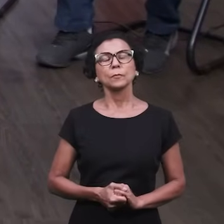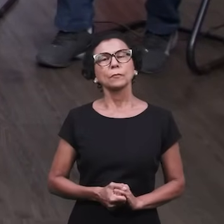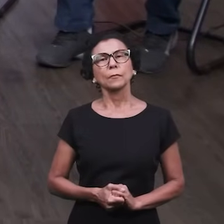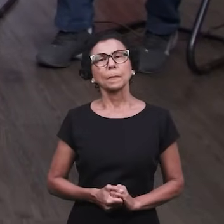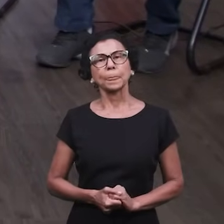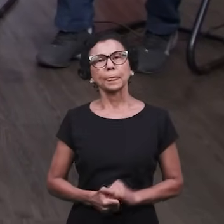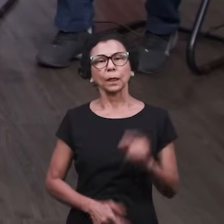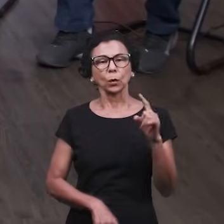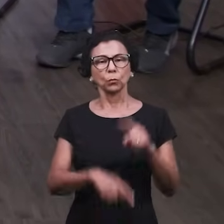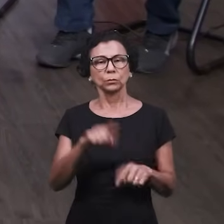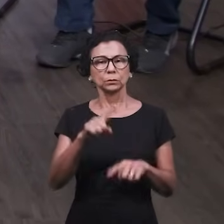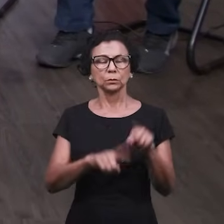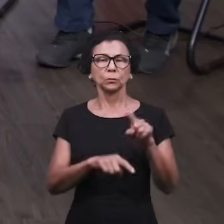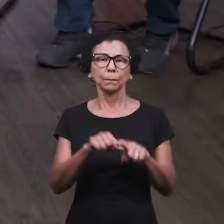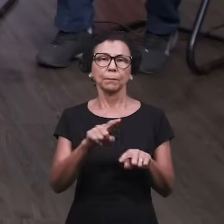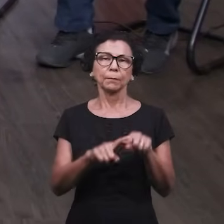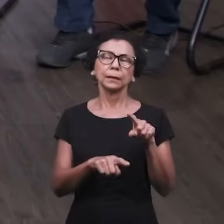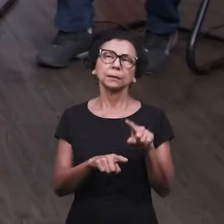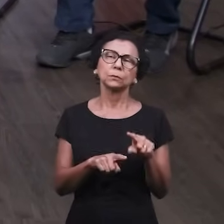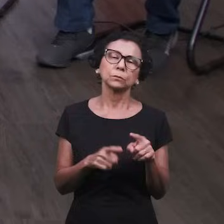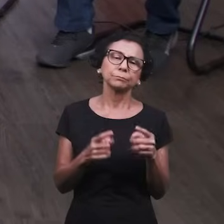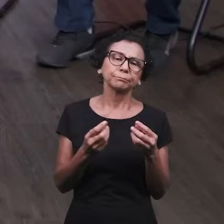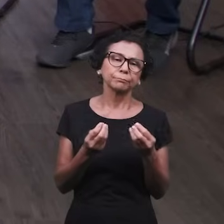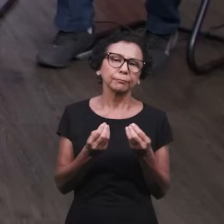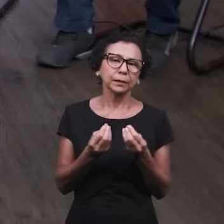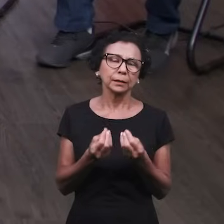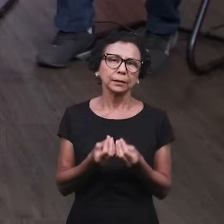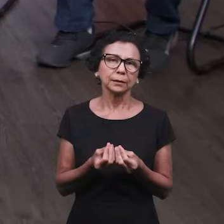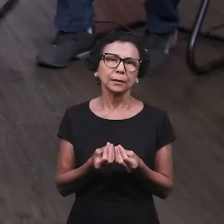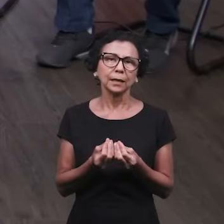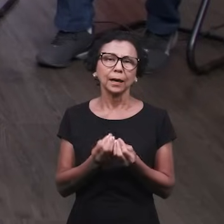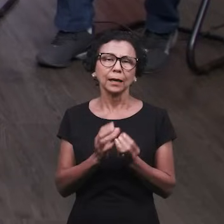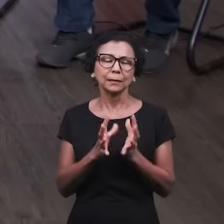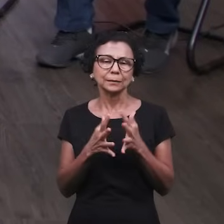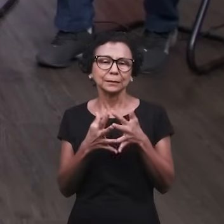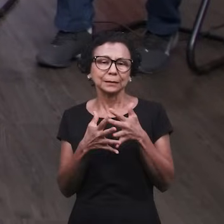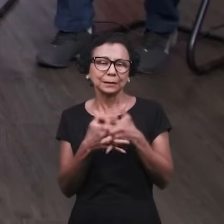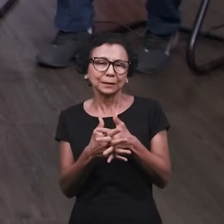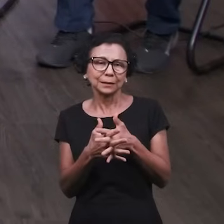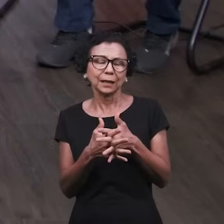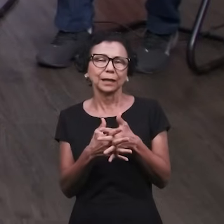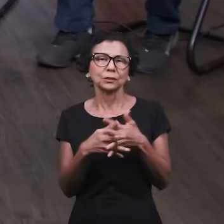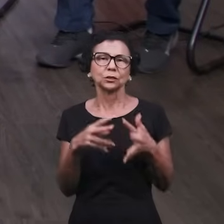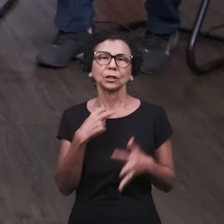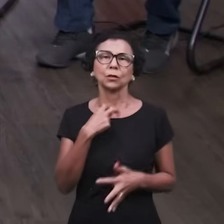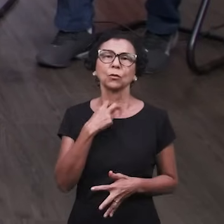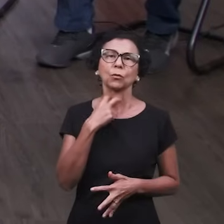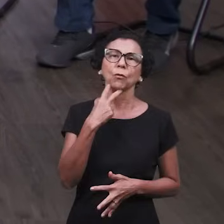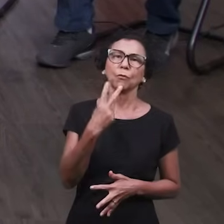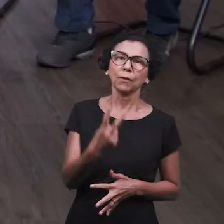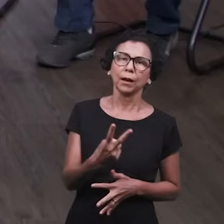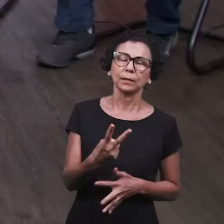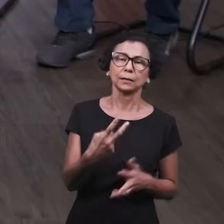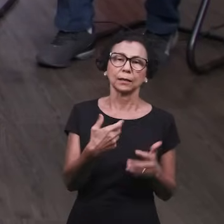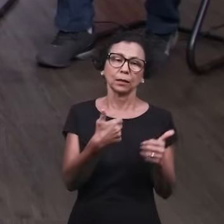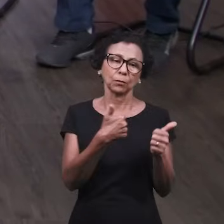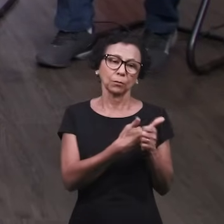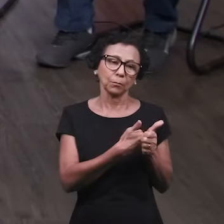ele é uma moldura, né, para aquilo que é a voz. Né? Por isso que a gente chama